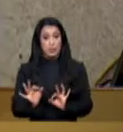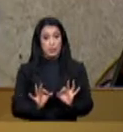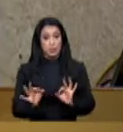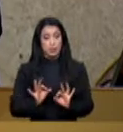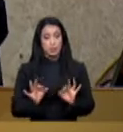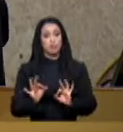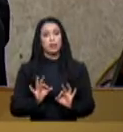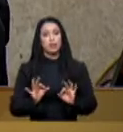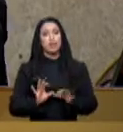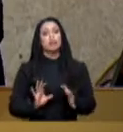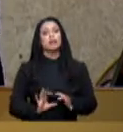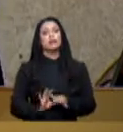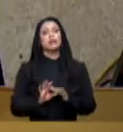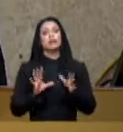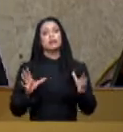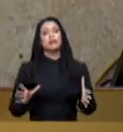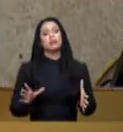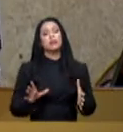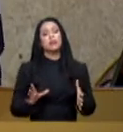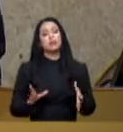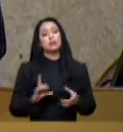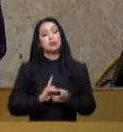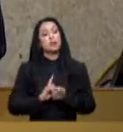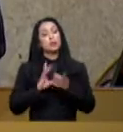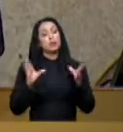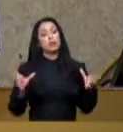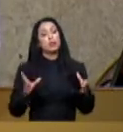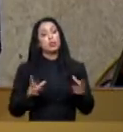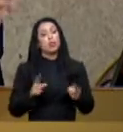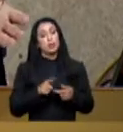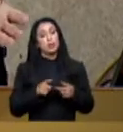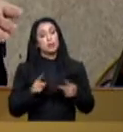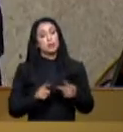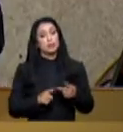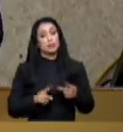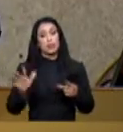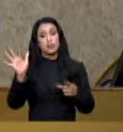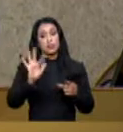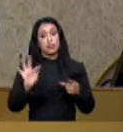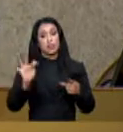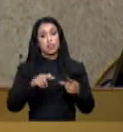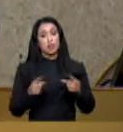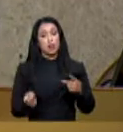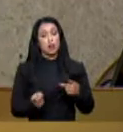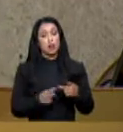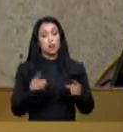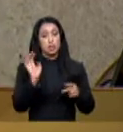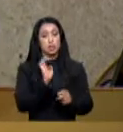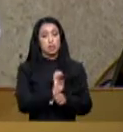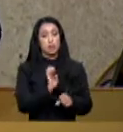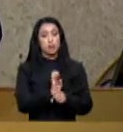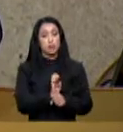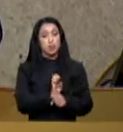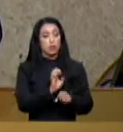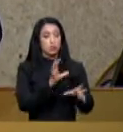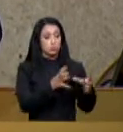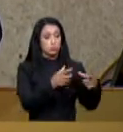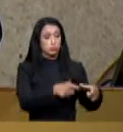resultado da deliberação democrática em dois níveis, o plano federal e o plano estadual ou